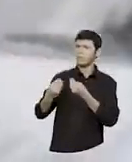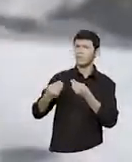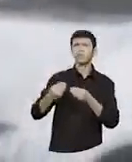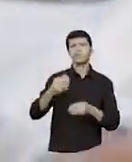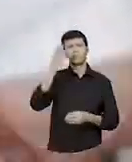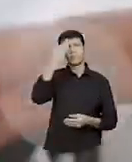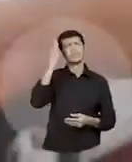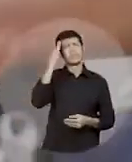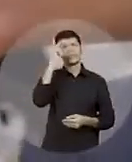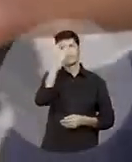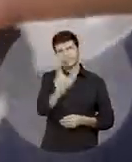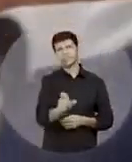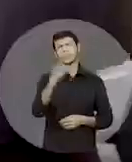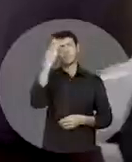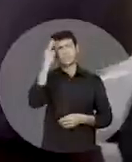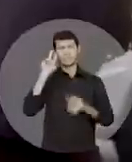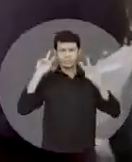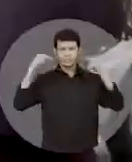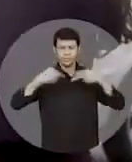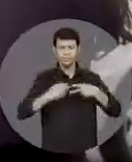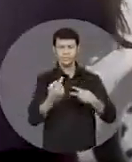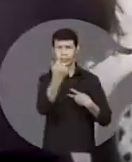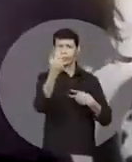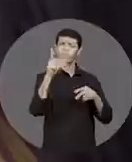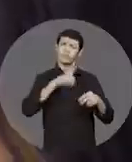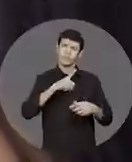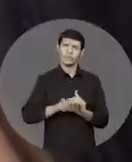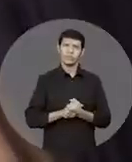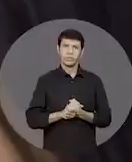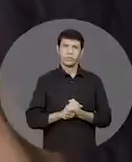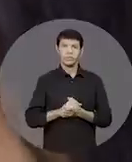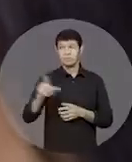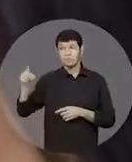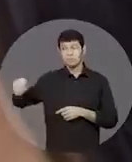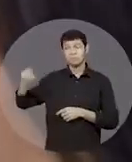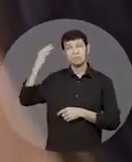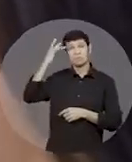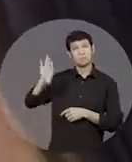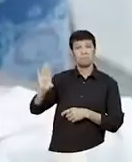Mas só você sabe o que está fazendo e por que está fazendo.